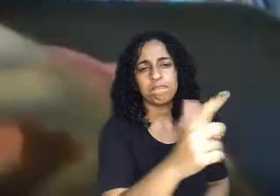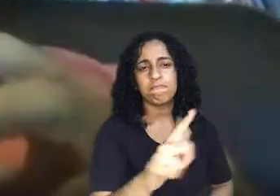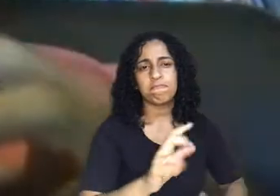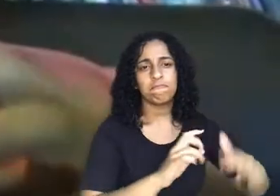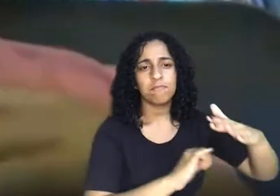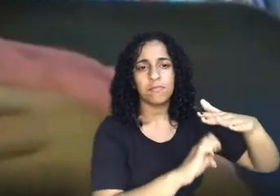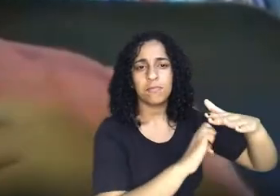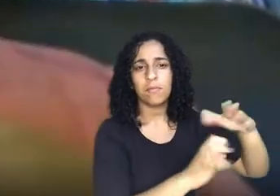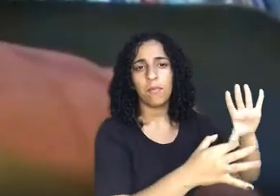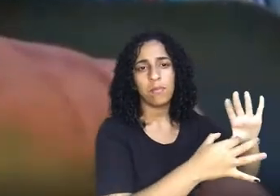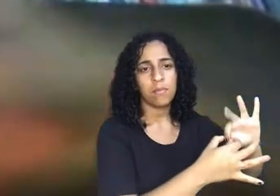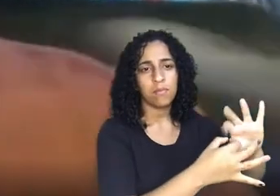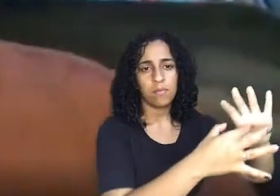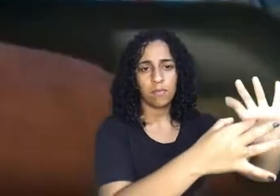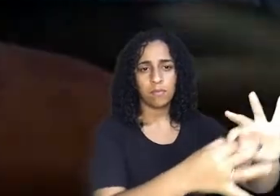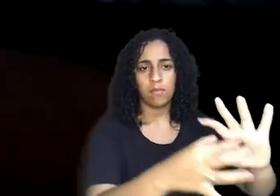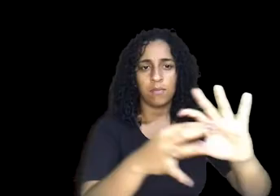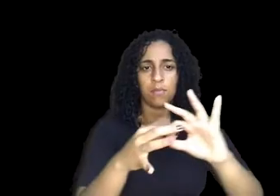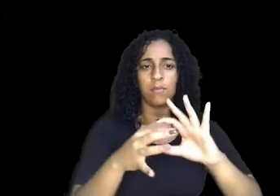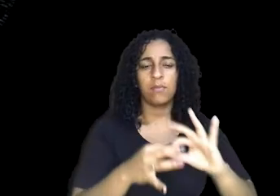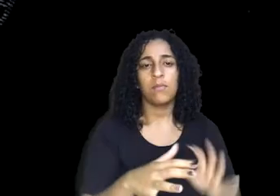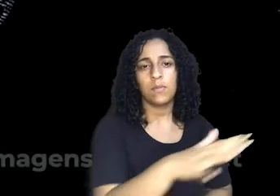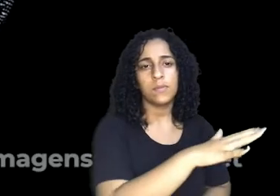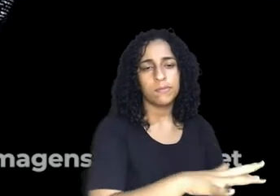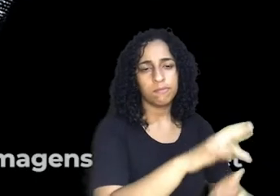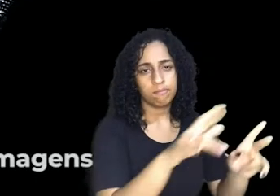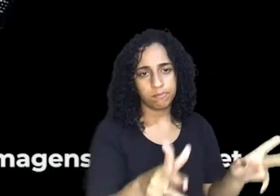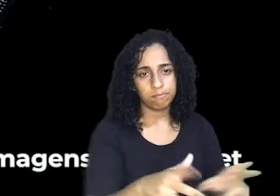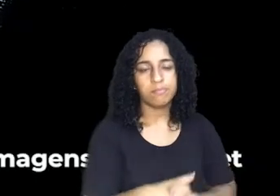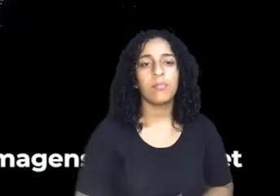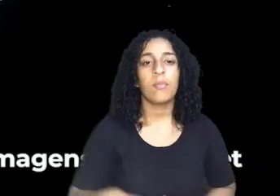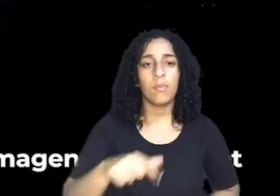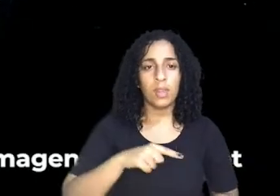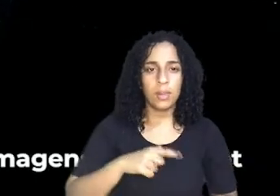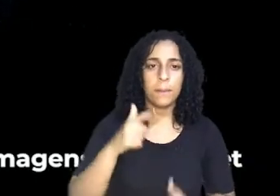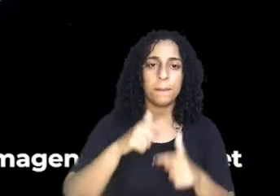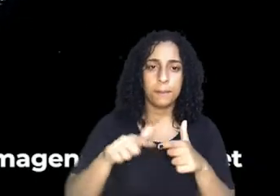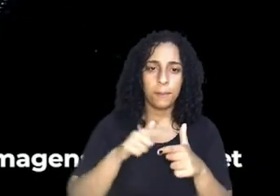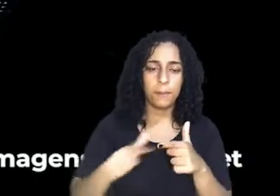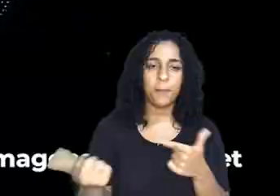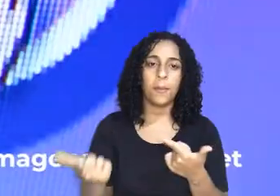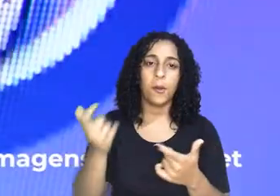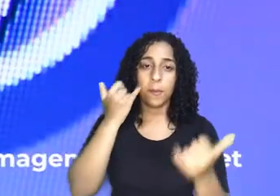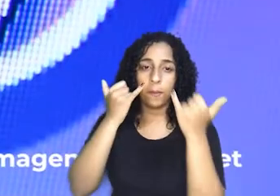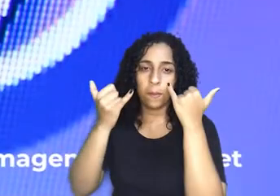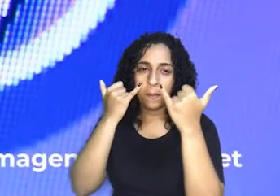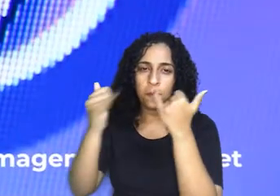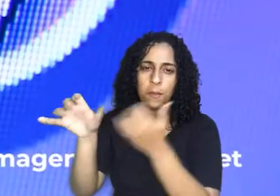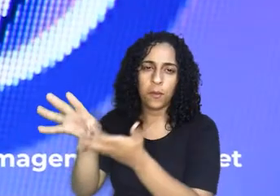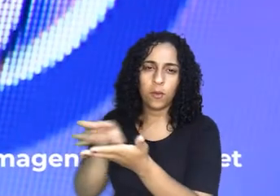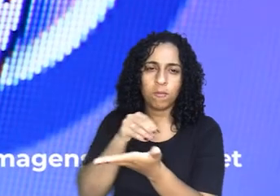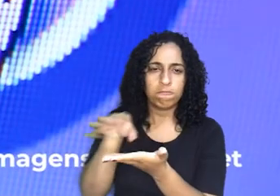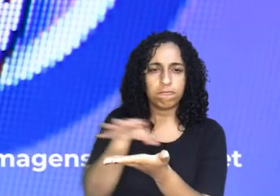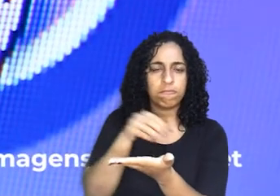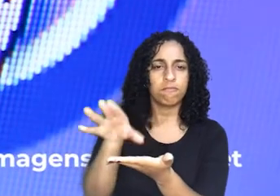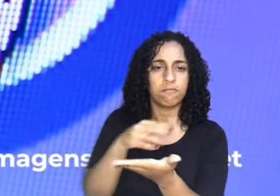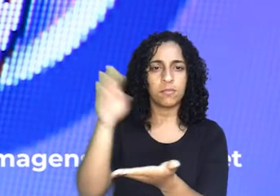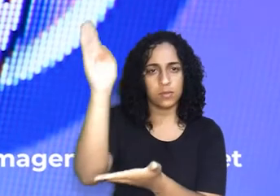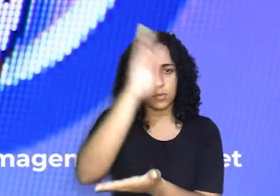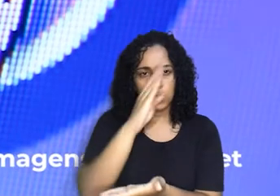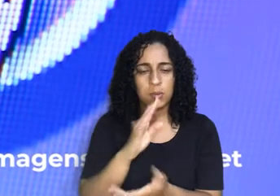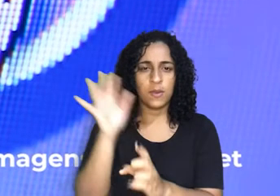outras empresas coligadas em Ramos diferentes passamos pelo problema da extração de dados no Brasil a influência de